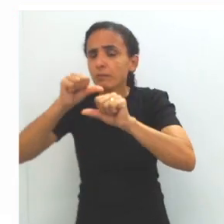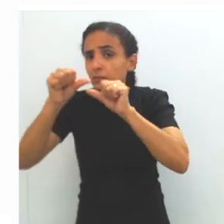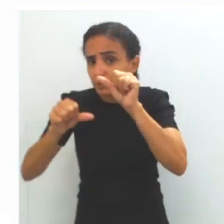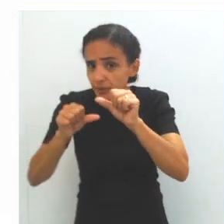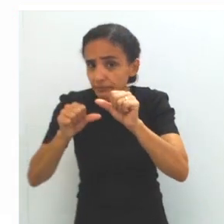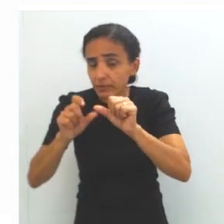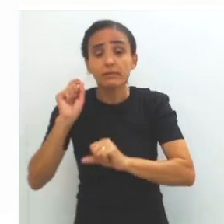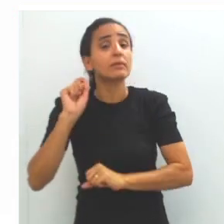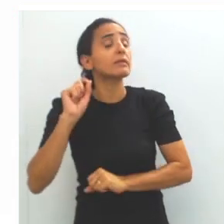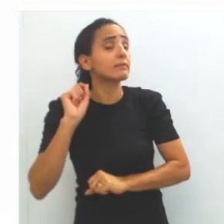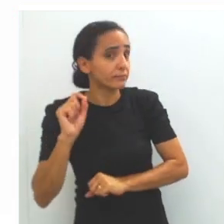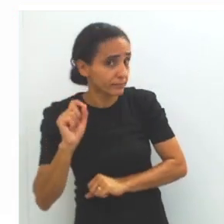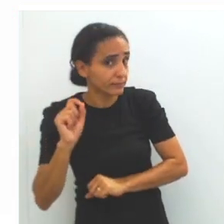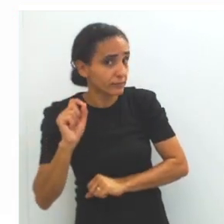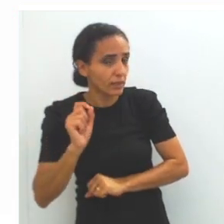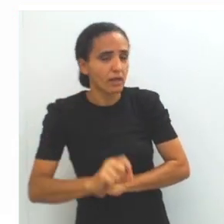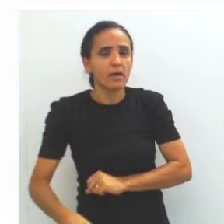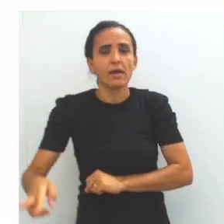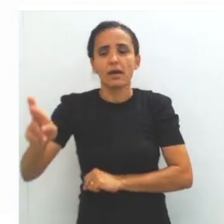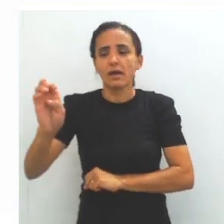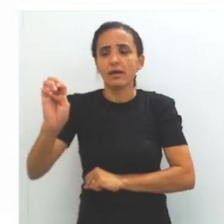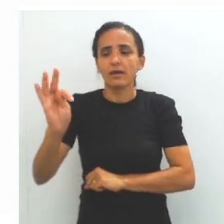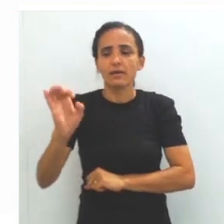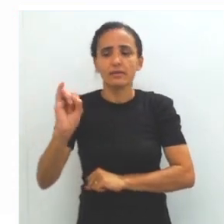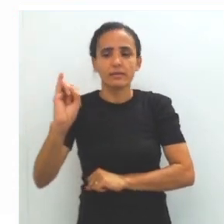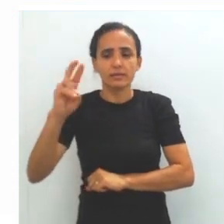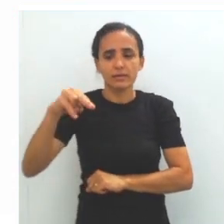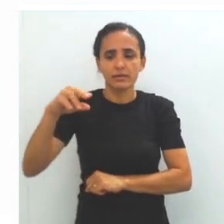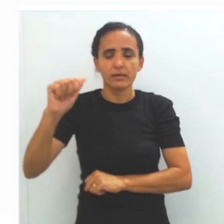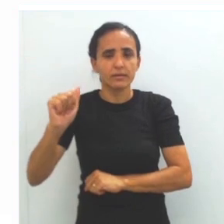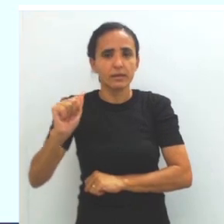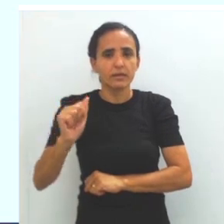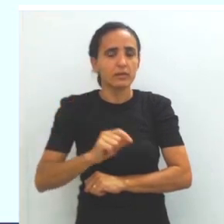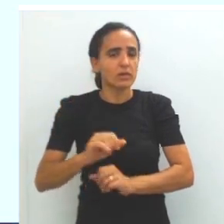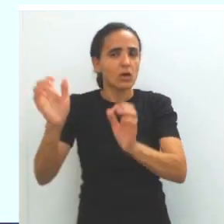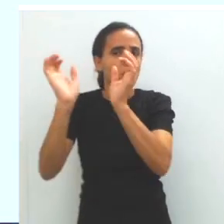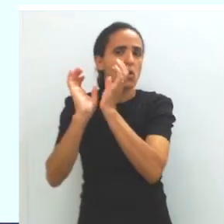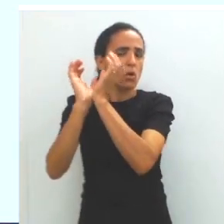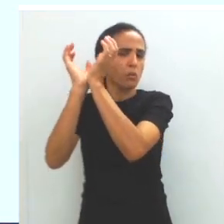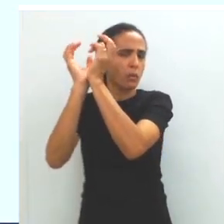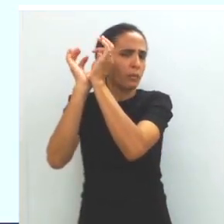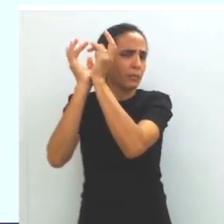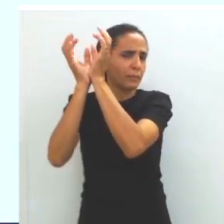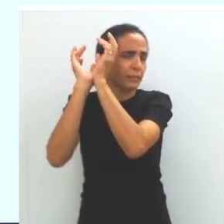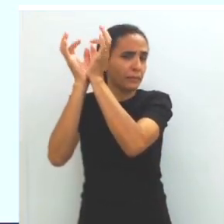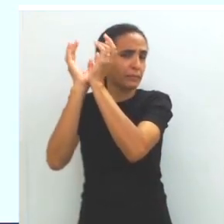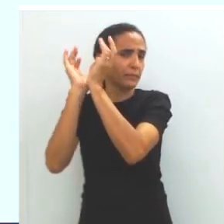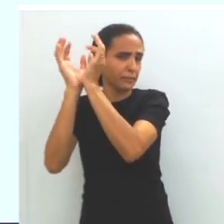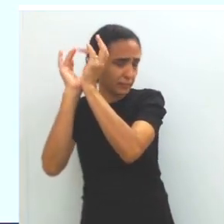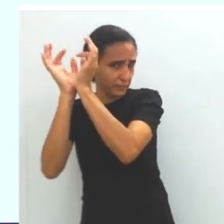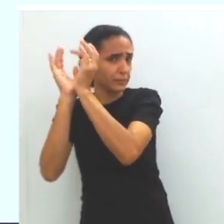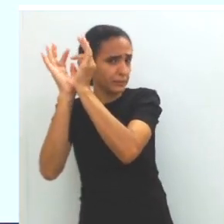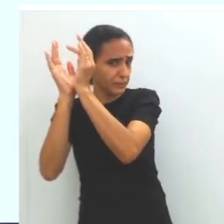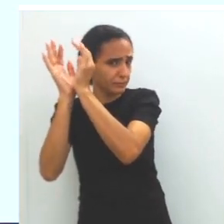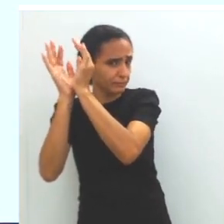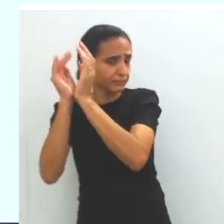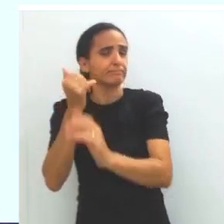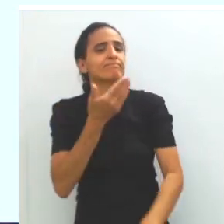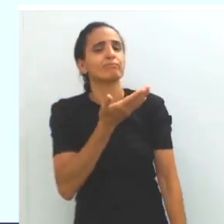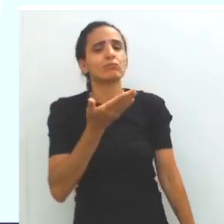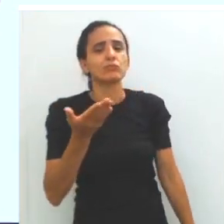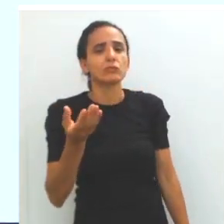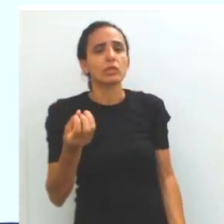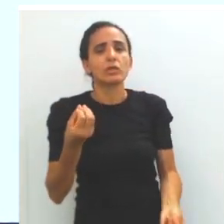imagem em impulso nervoso é quem? A retina. Quem leva até o cérebro? O nervo óptico.